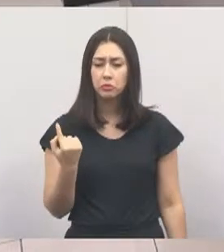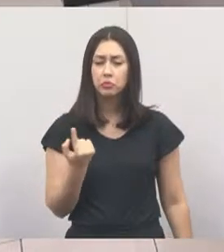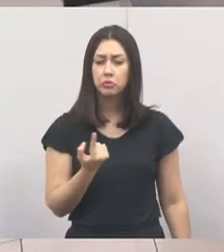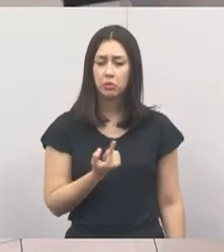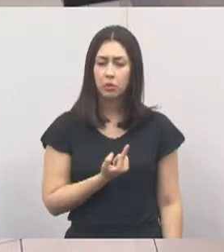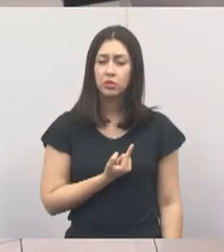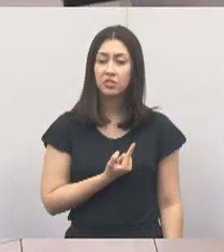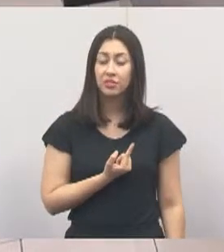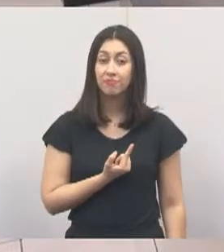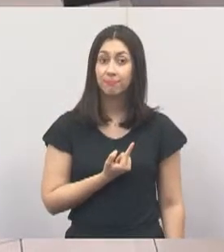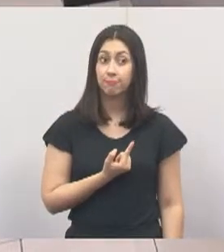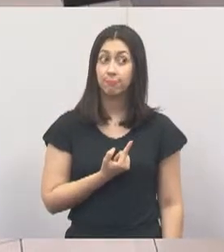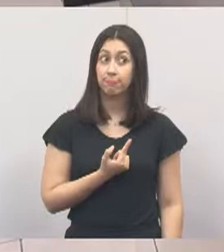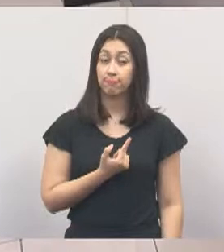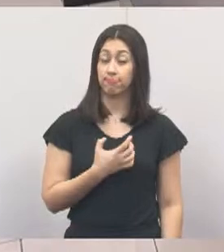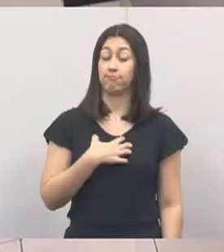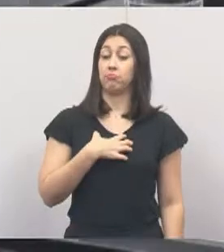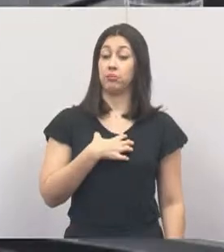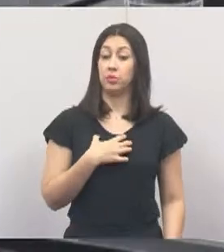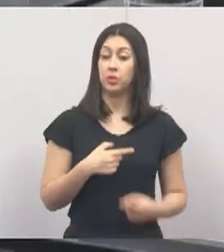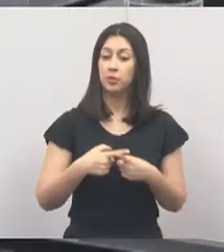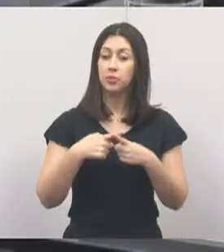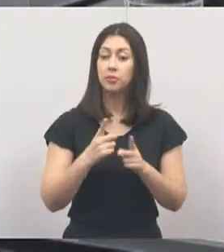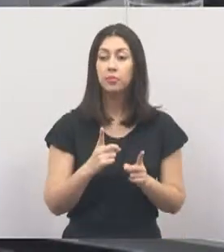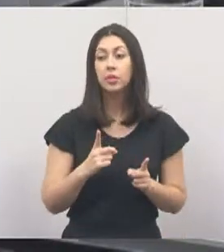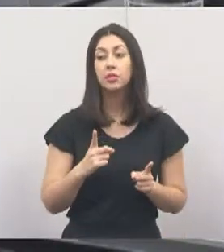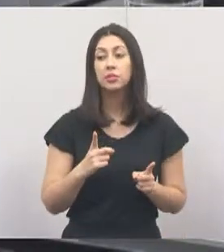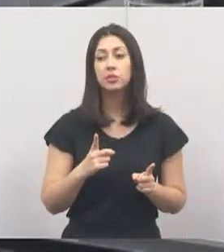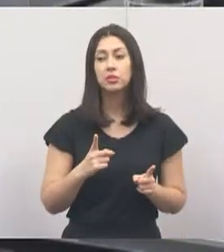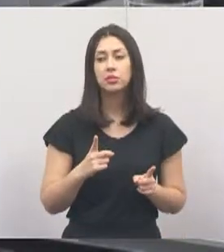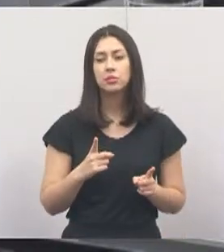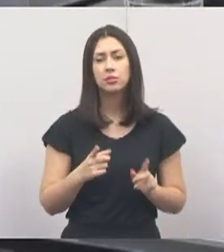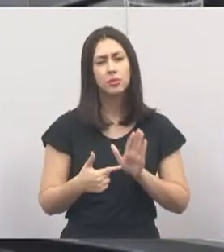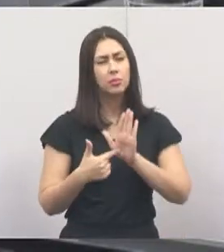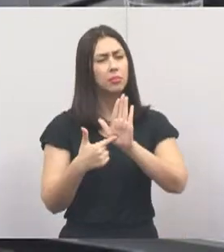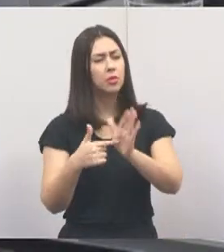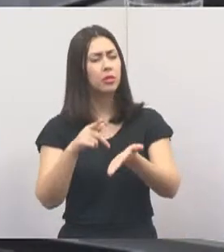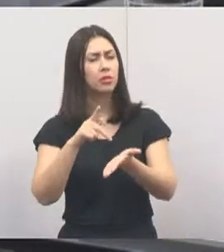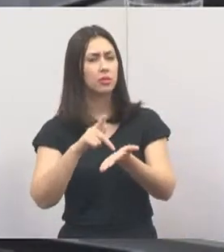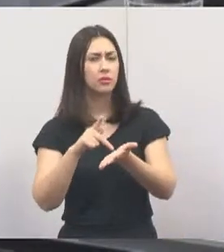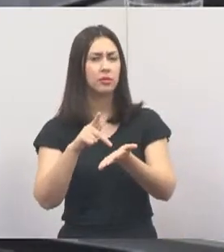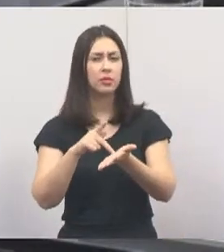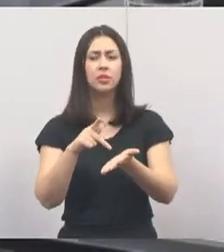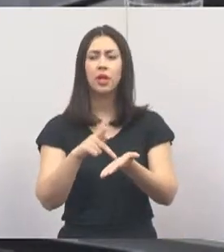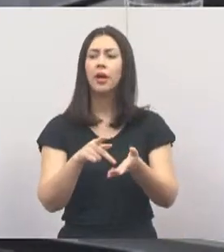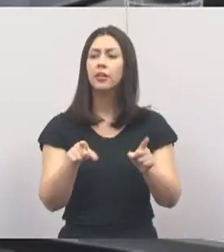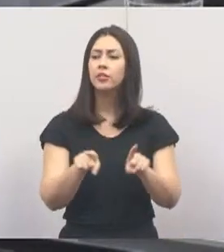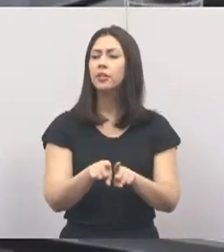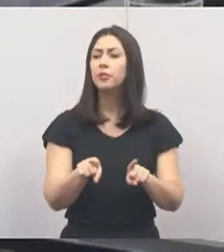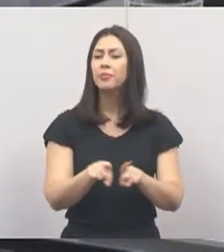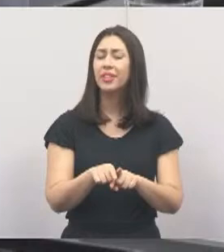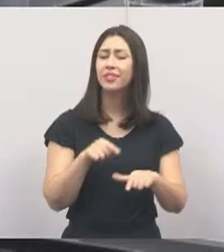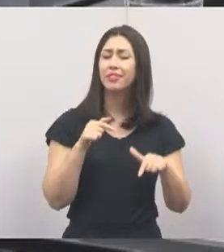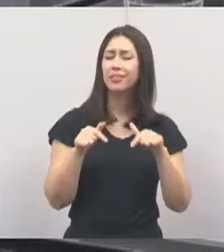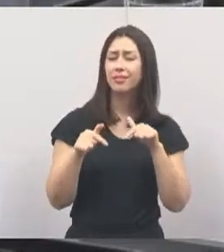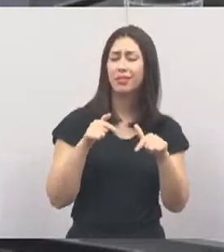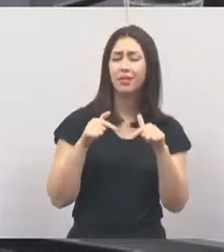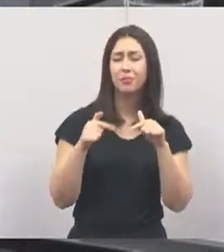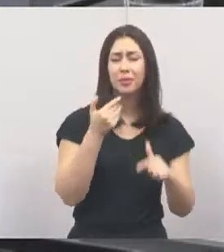um impacto, mas isso é para dar mais transparência, para dar mais condição de